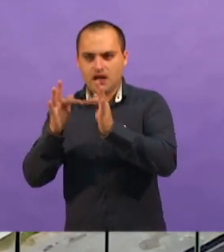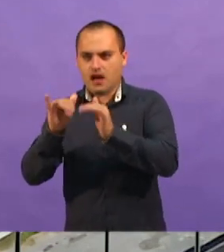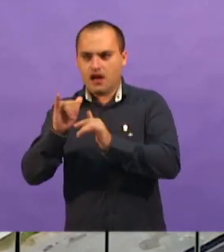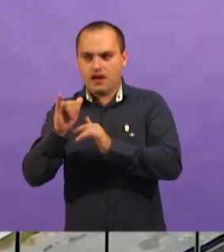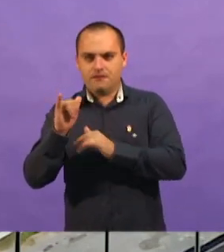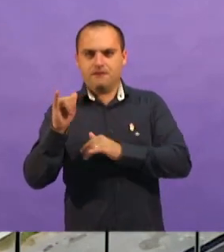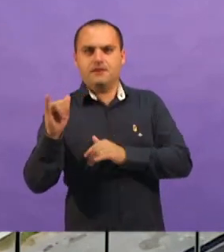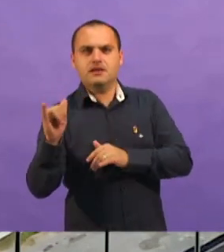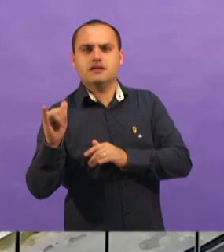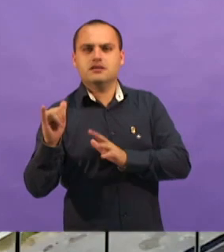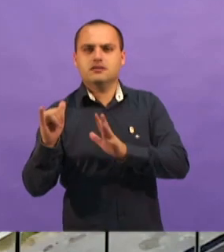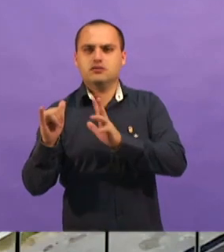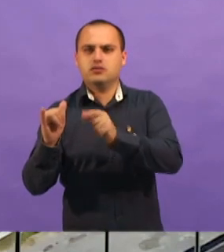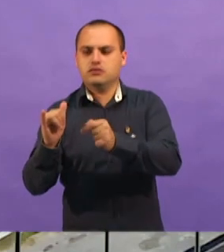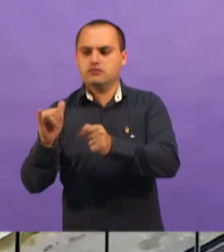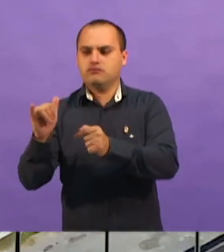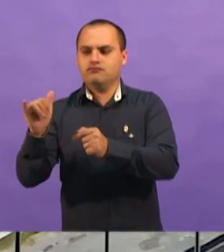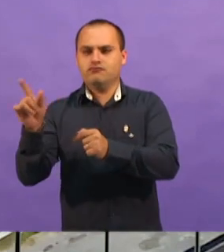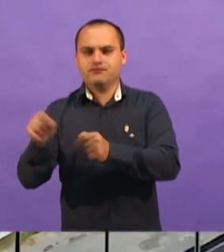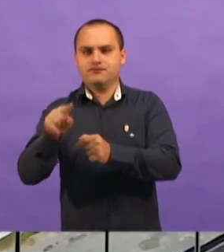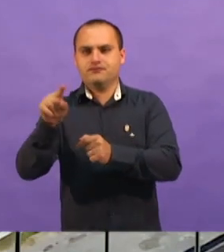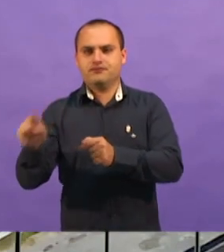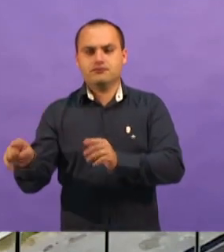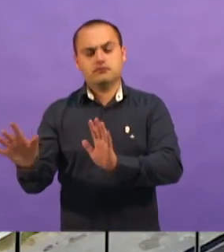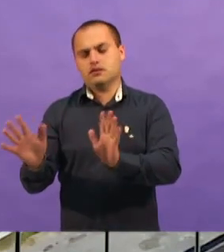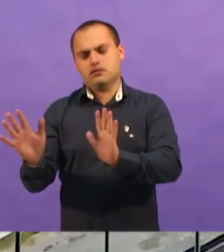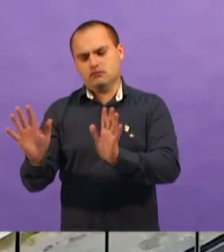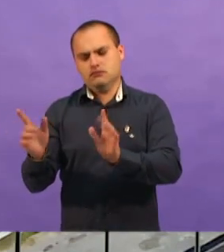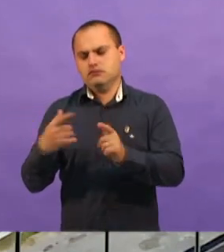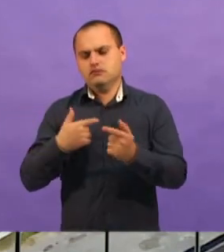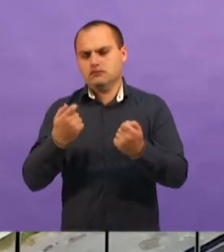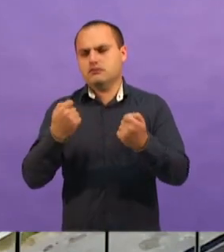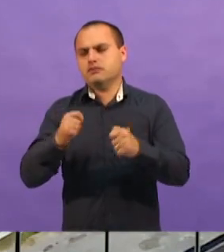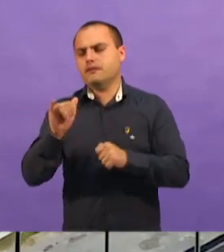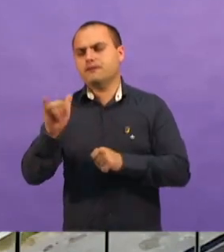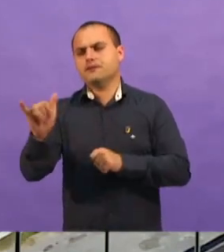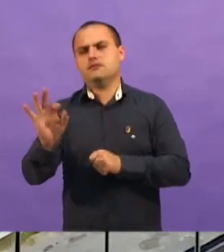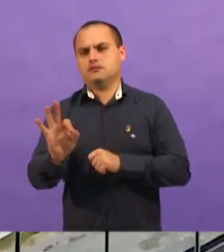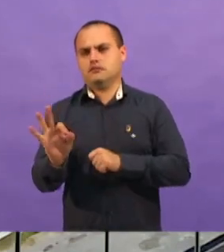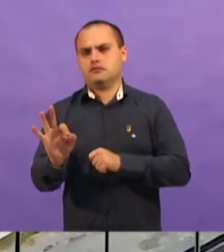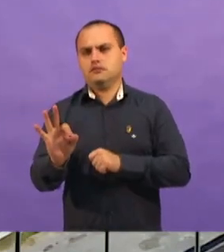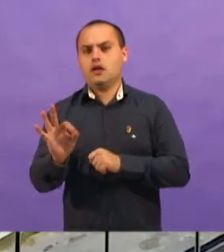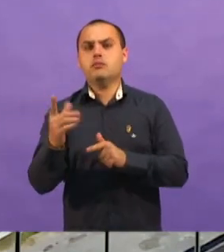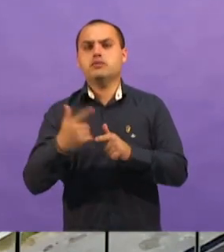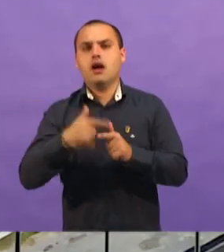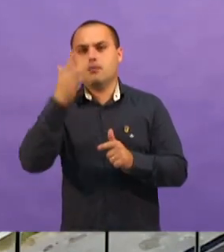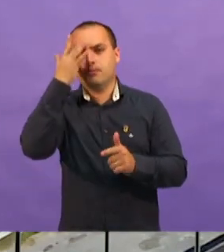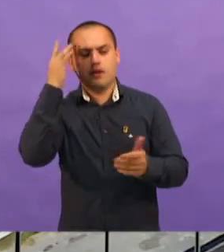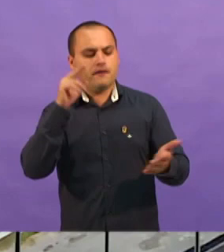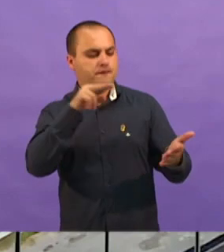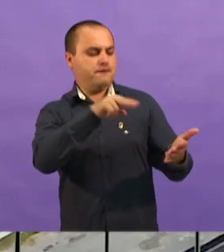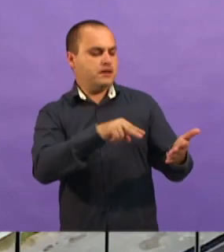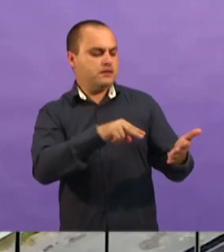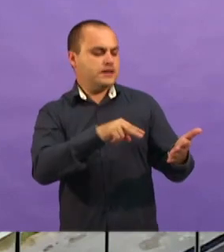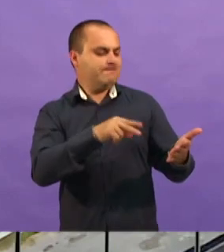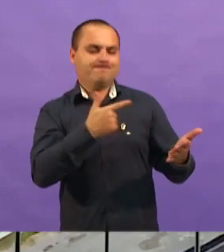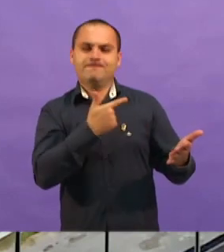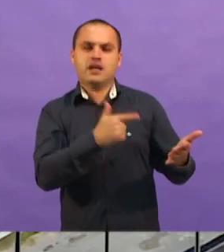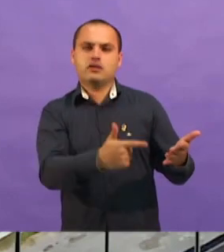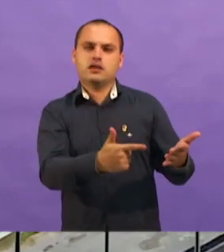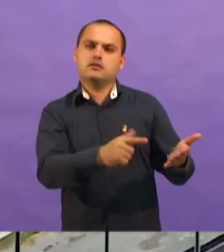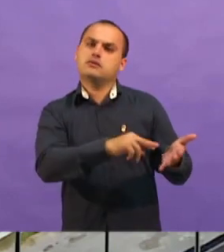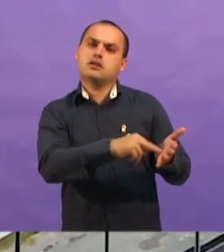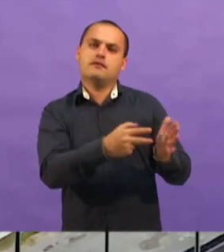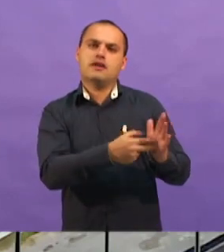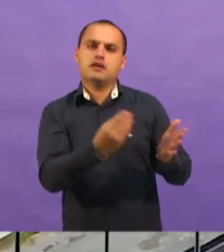disso. Se não saiu no anuário é porque não foi aprovado, então tem algum problema, né? Até porque nós não temos uma estrutura de editora para